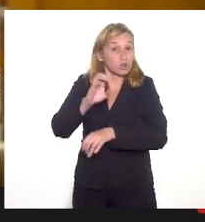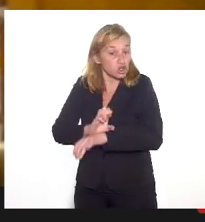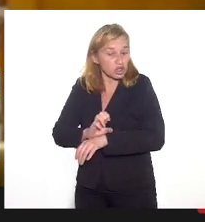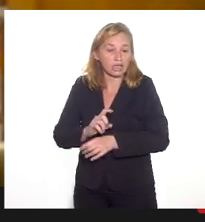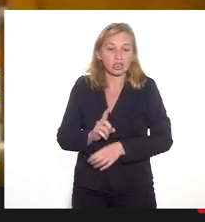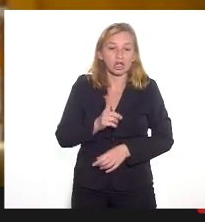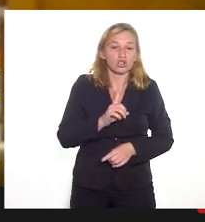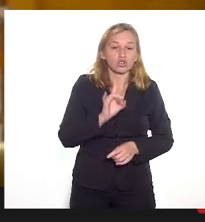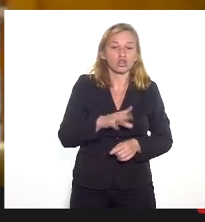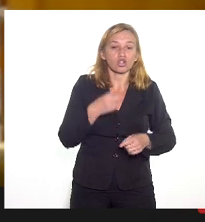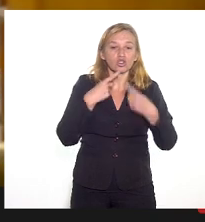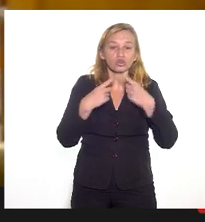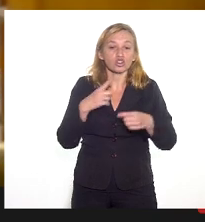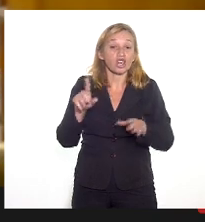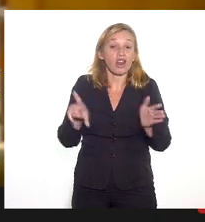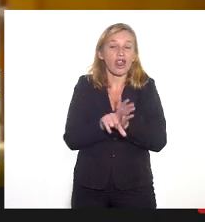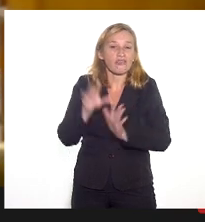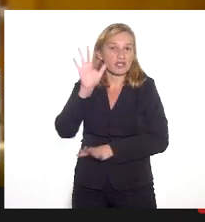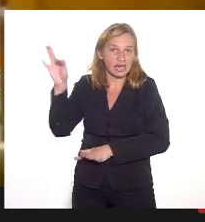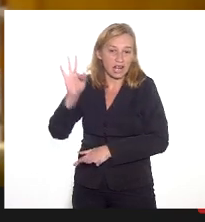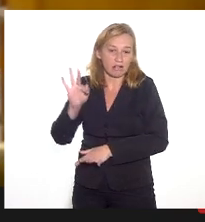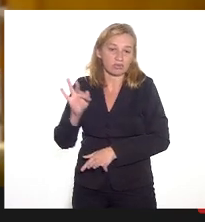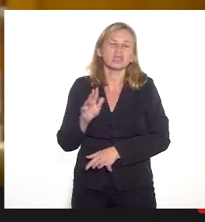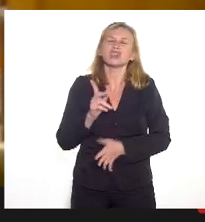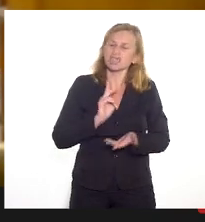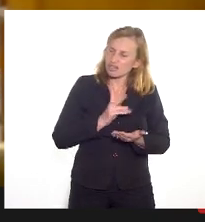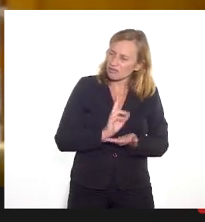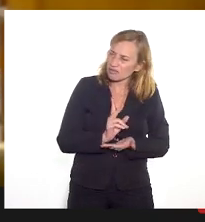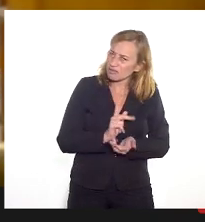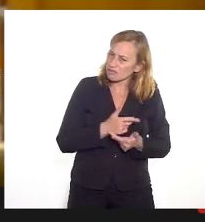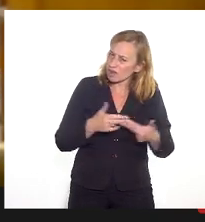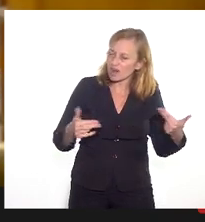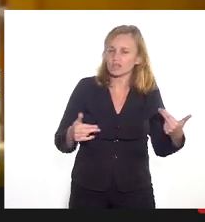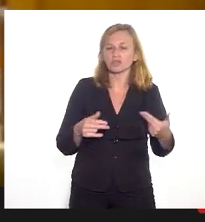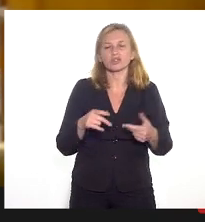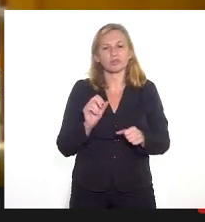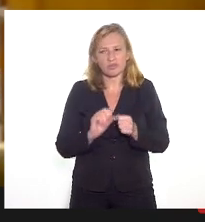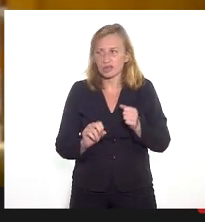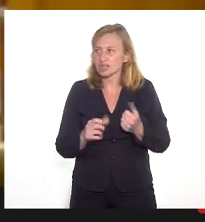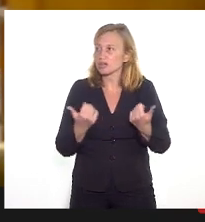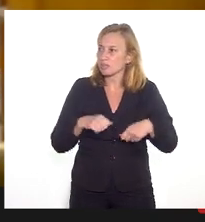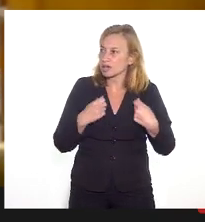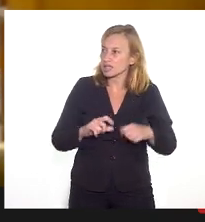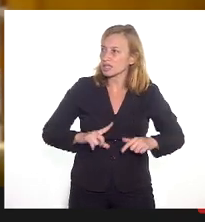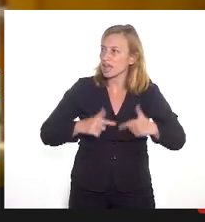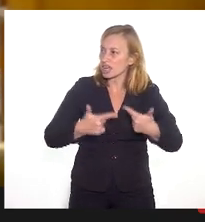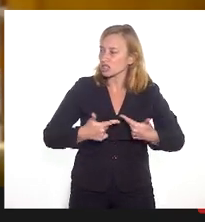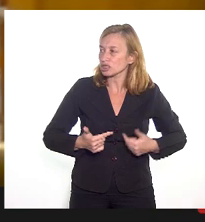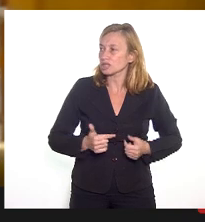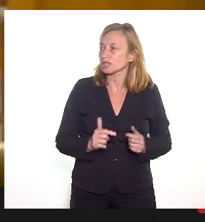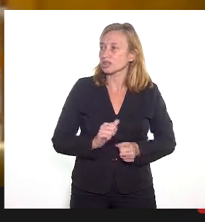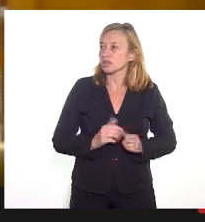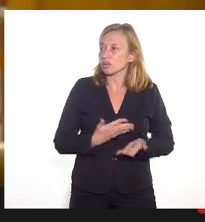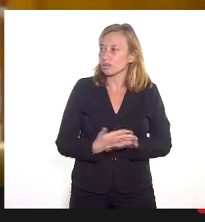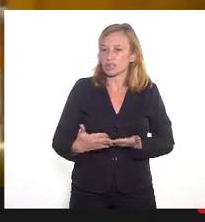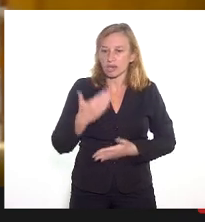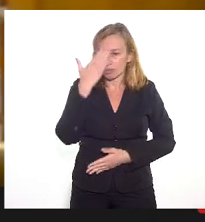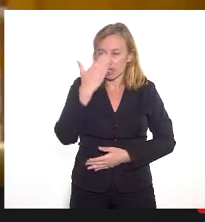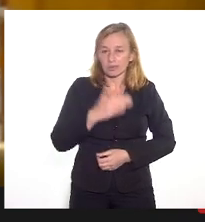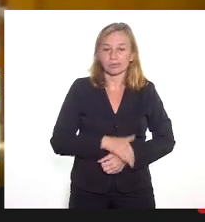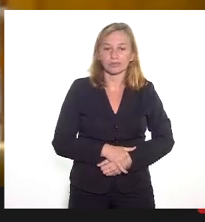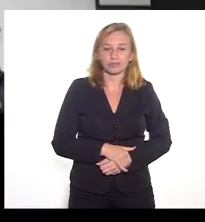é só discutir leis federais. A gente tem muita coisa para fazer e aí é o que a gente precisa é arregaçar as mangas e começar. É isso, muito